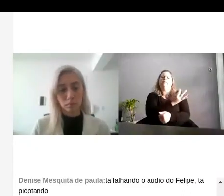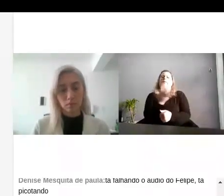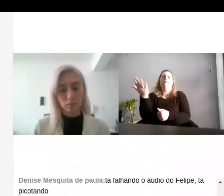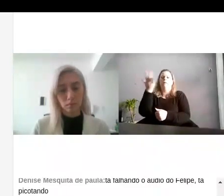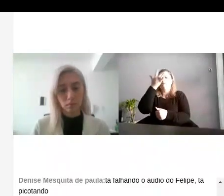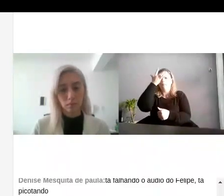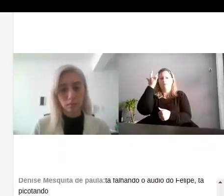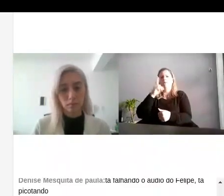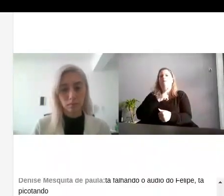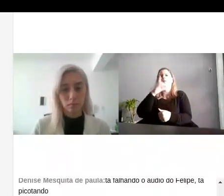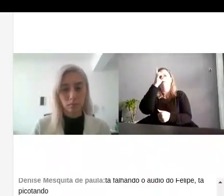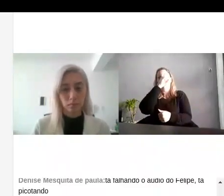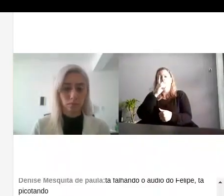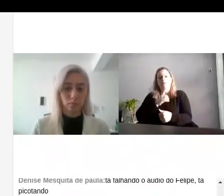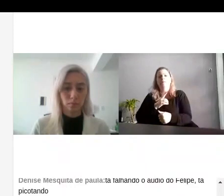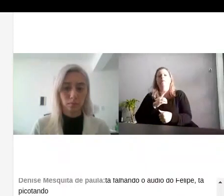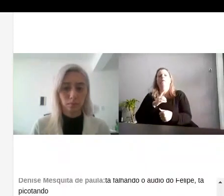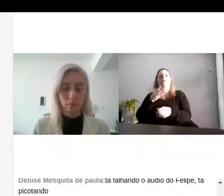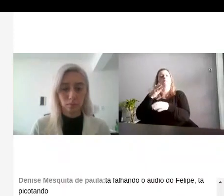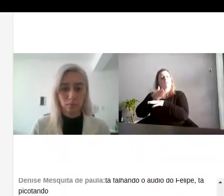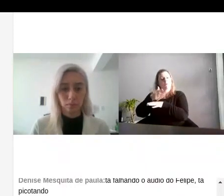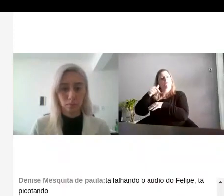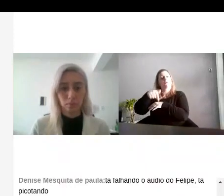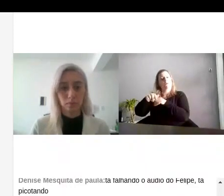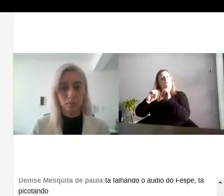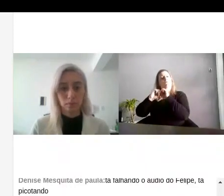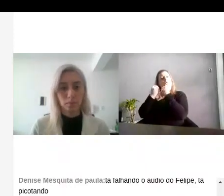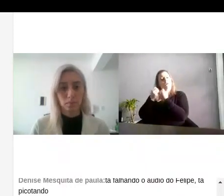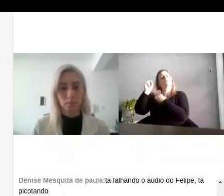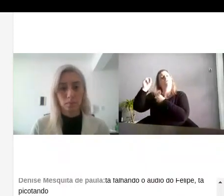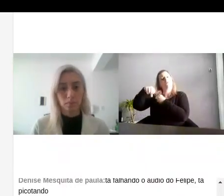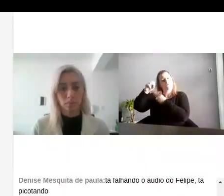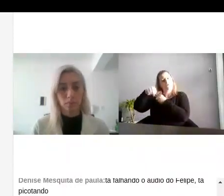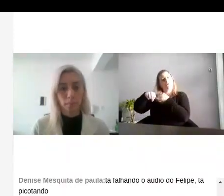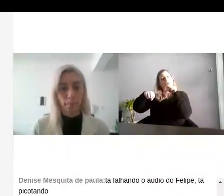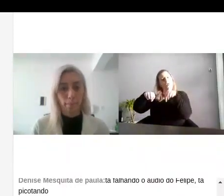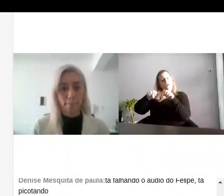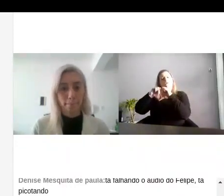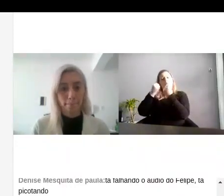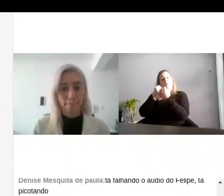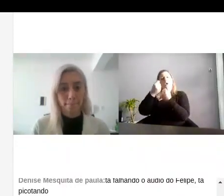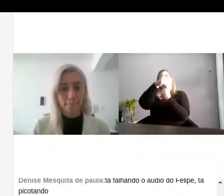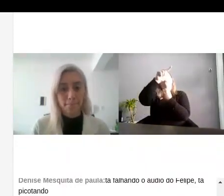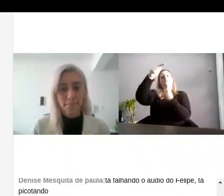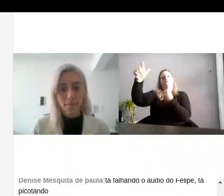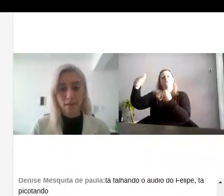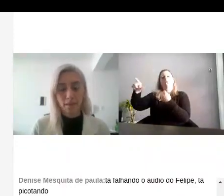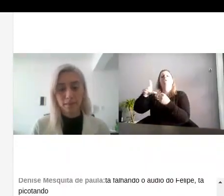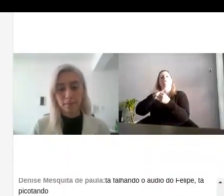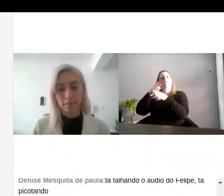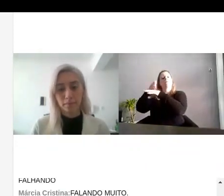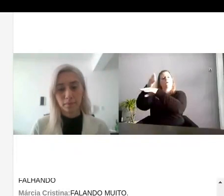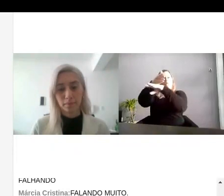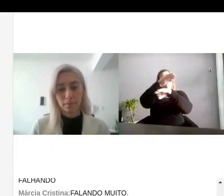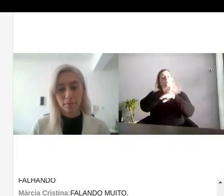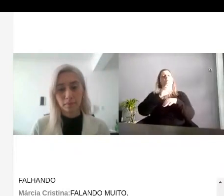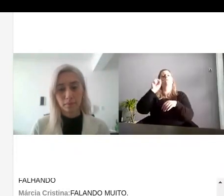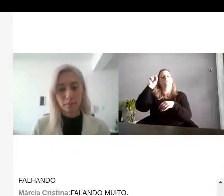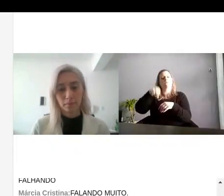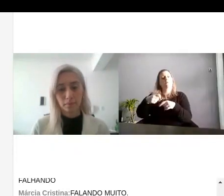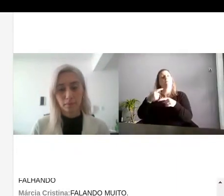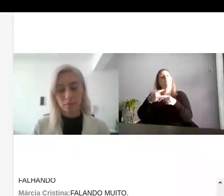participar deste e de outros tantos seminários. Mas isso é muito